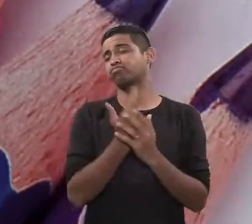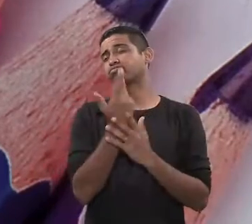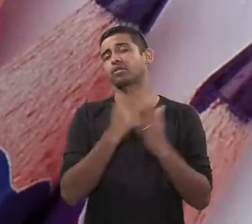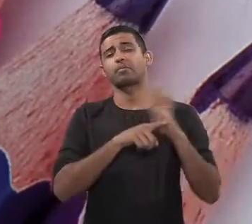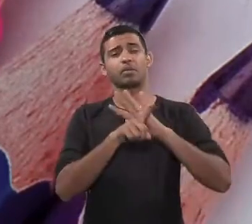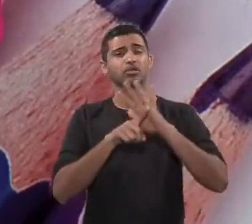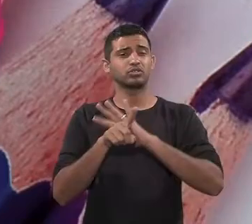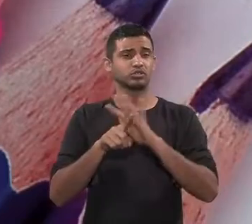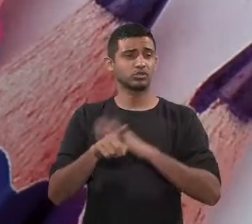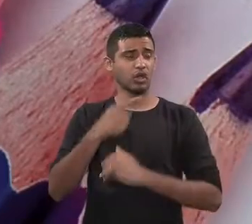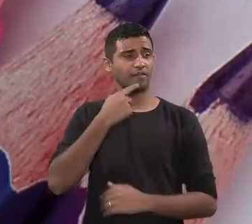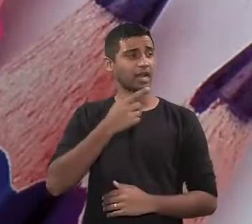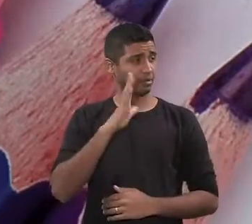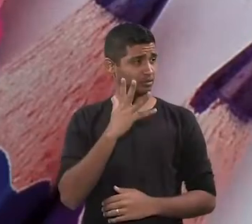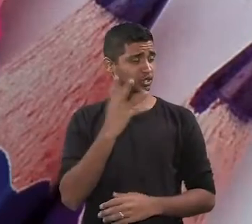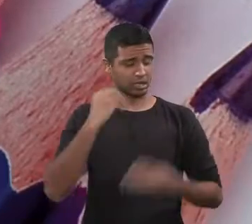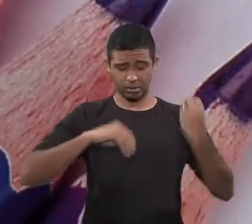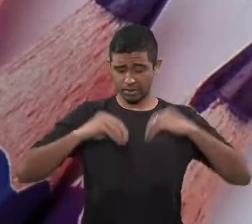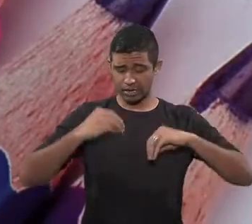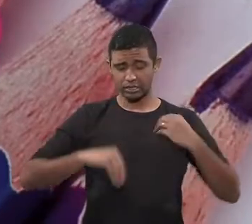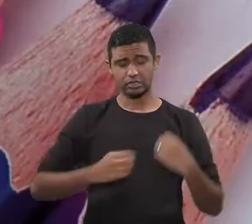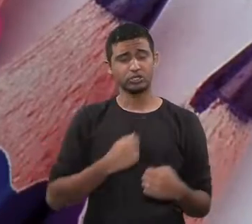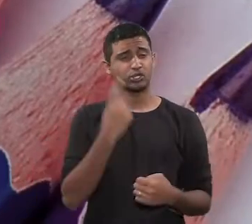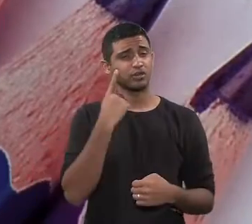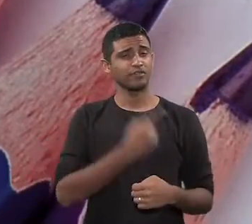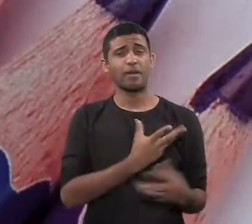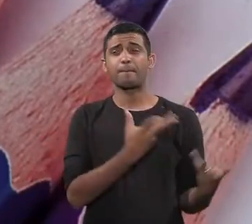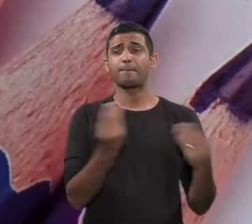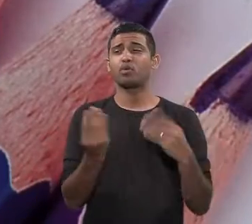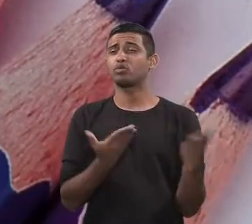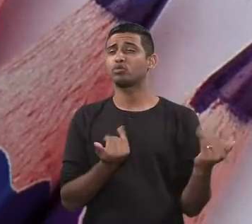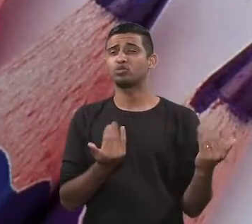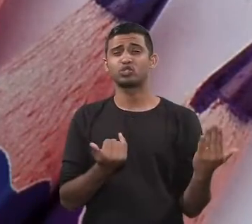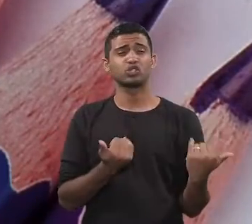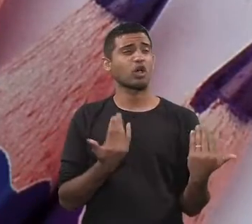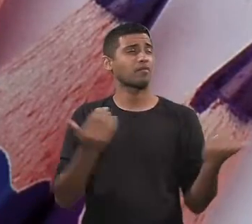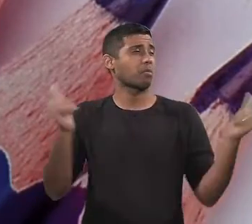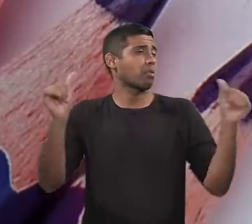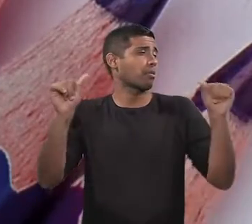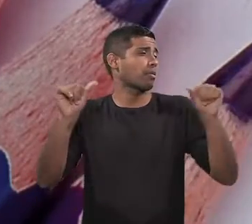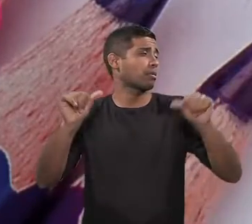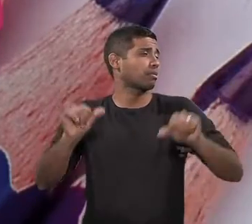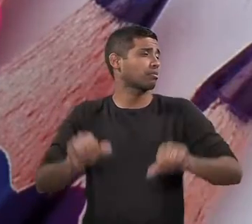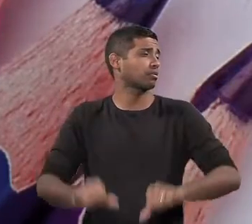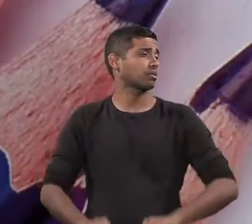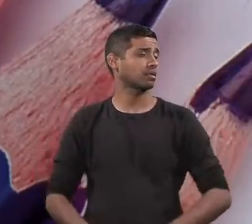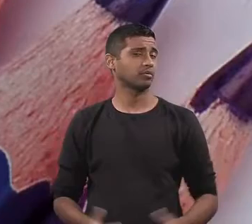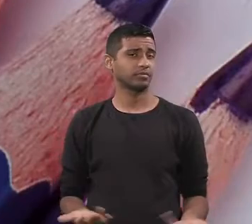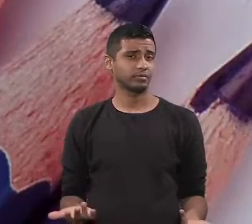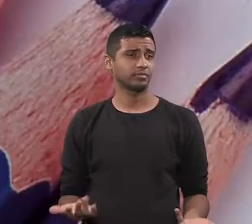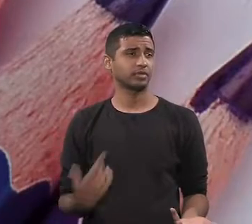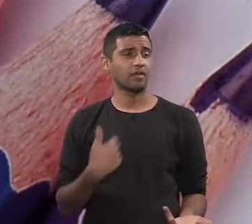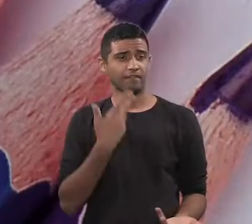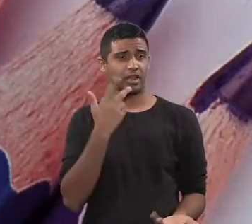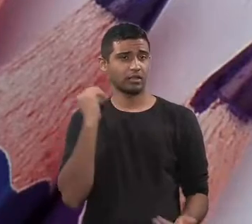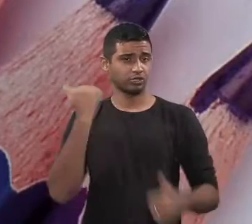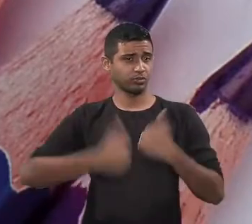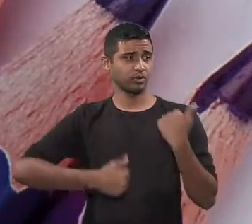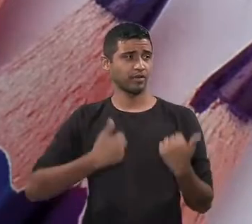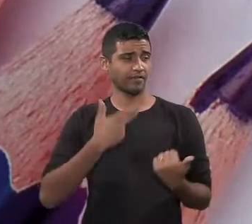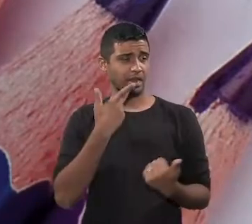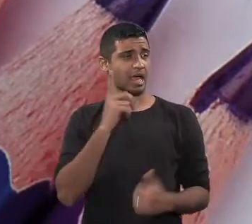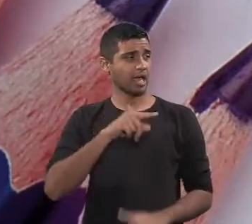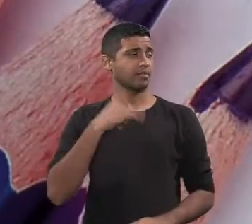já gravou programas aqui falando da depressão, índice de depressão em adolescentes e jovens. Então, já que a gente está falando de esporte, vamos